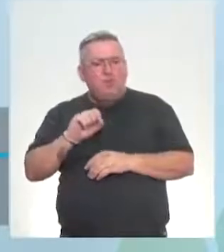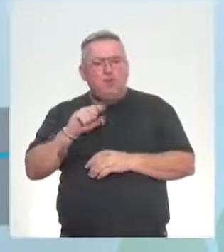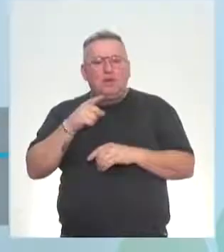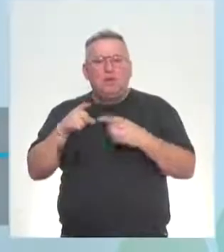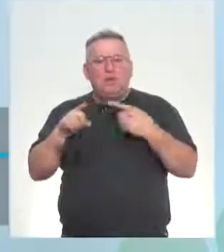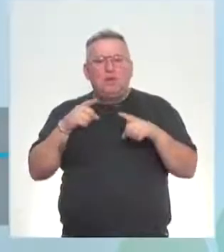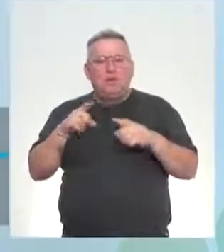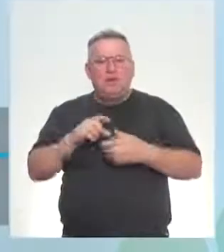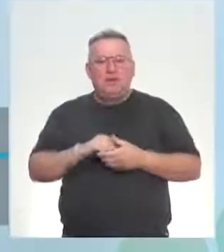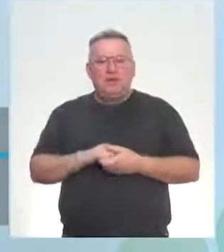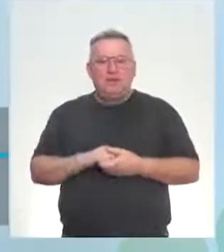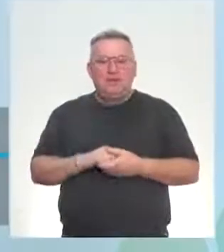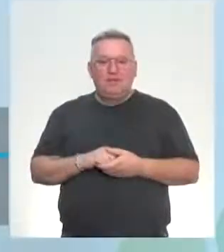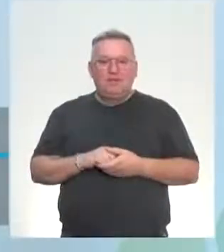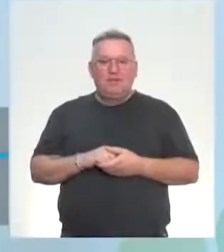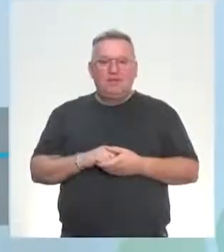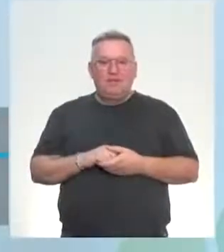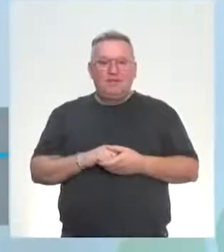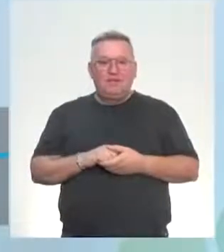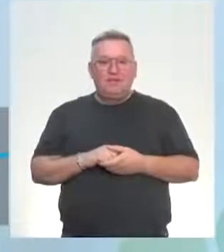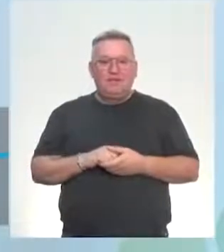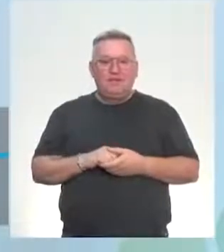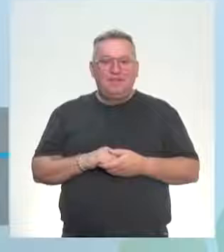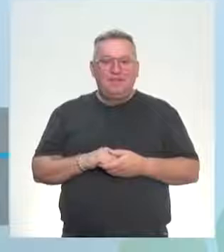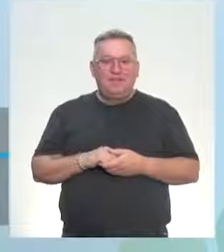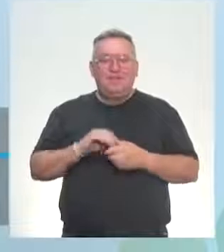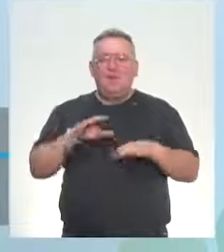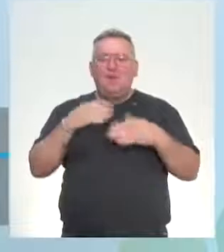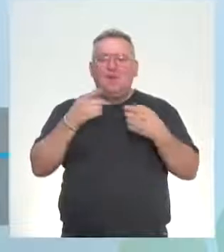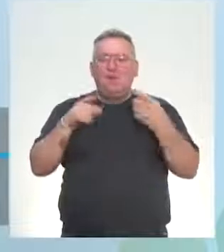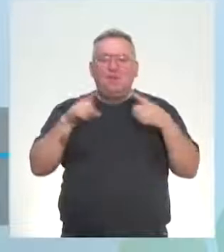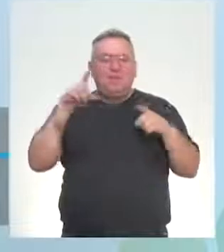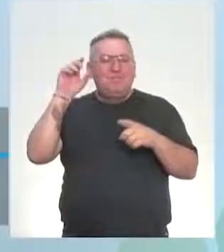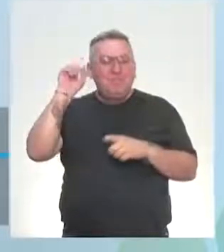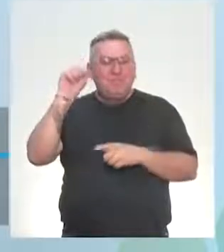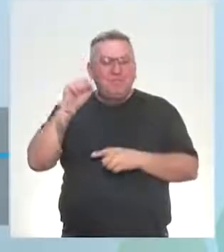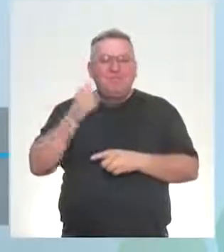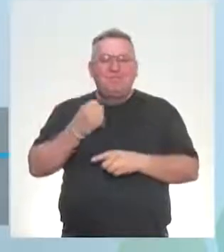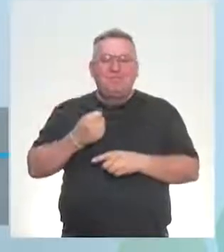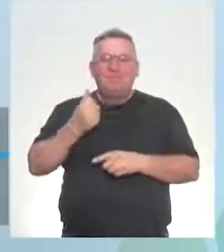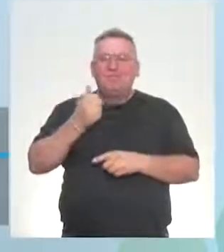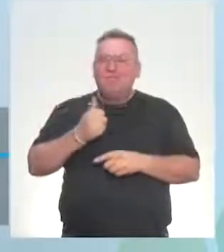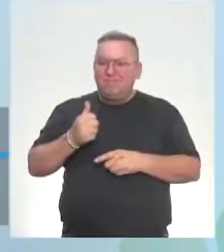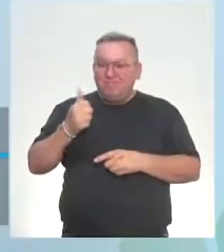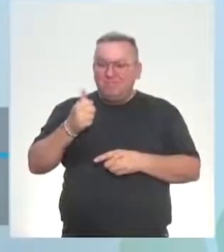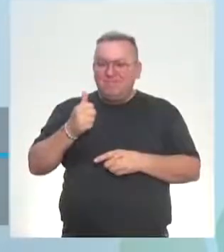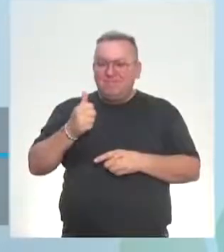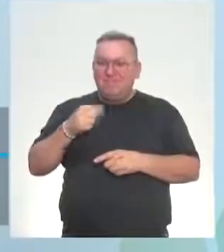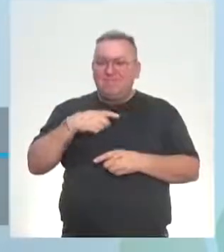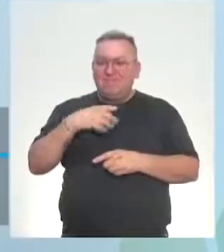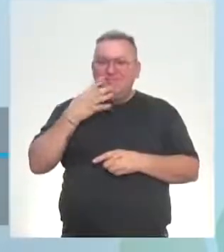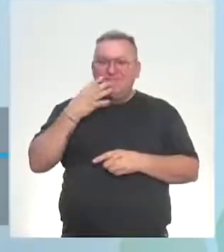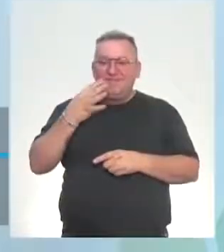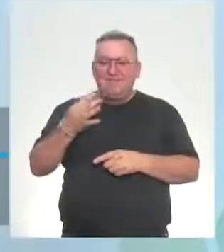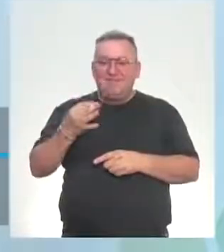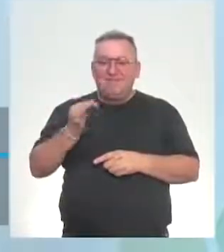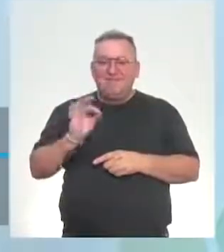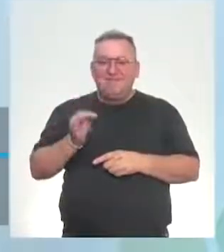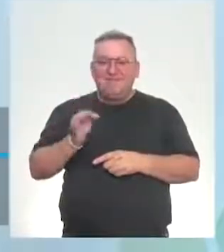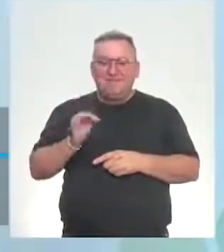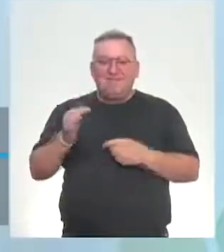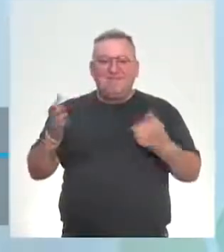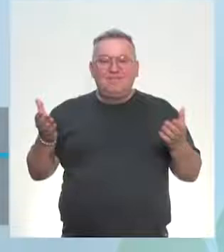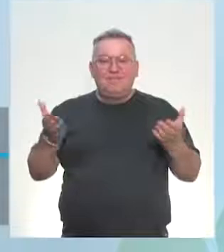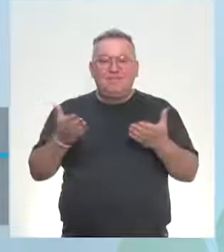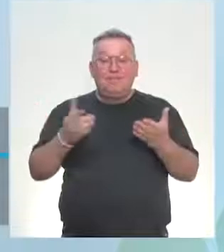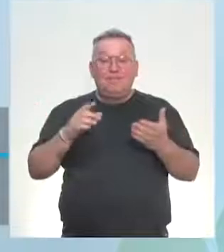música? Música. Normalmente sai música, né? Música. Que música você está ouvindo? Muito bem, eles estão aí atentos. E